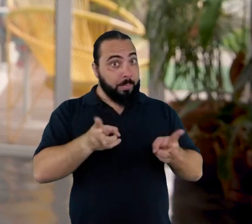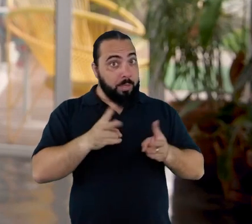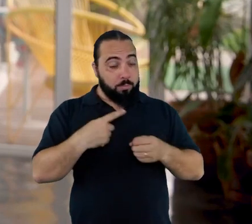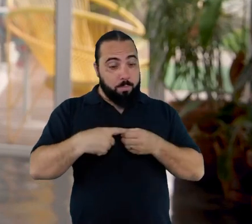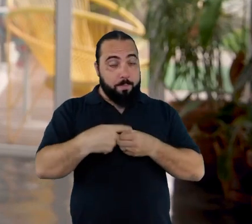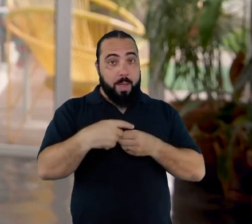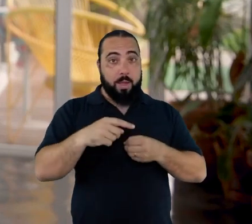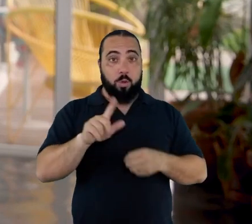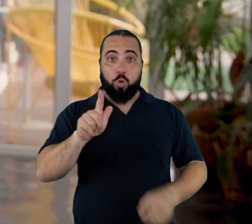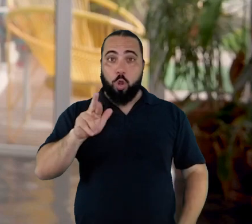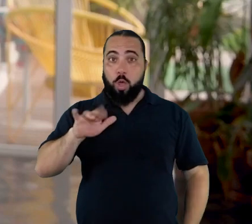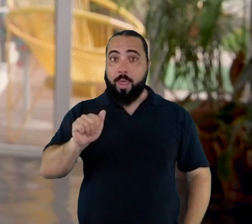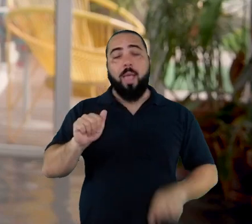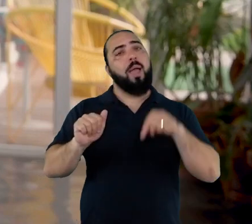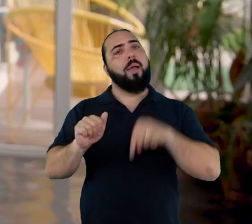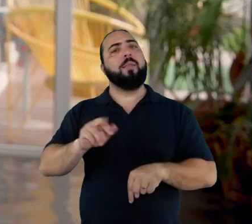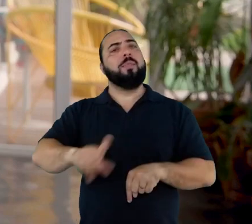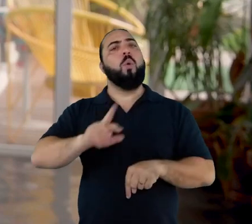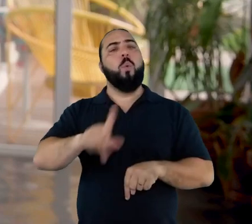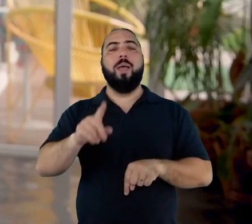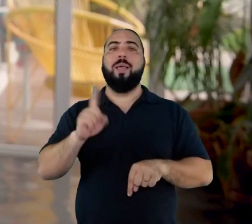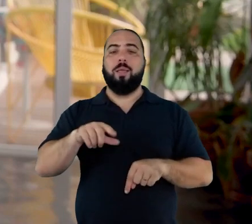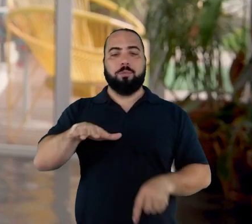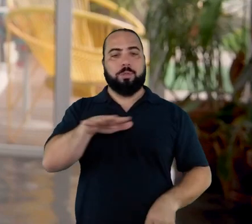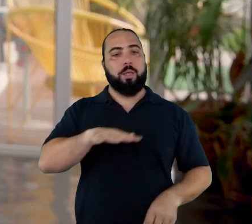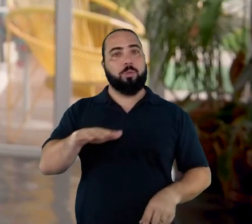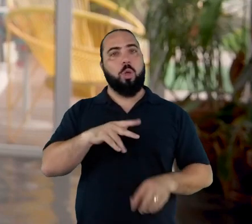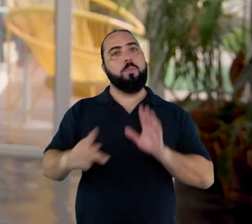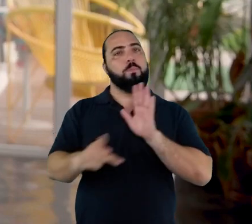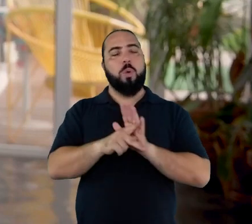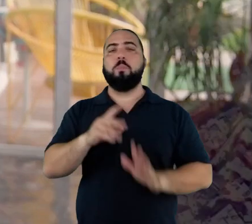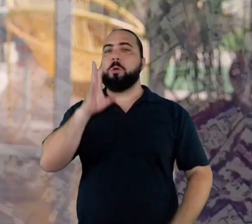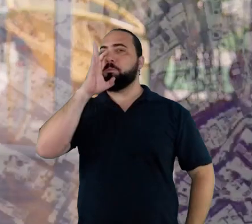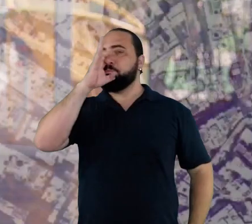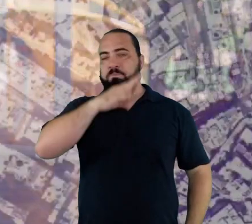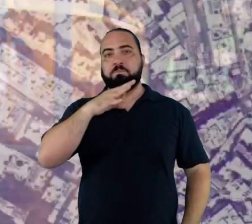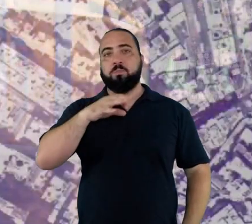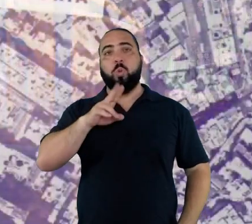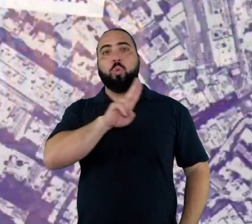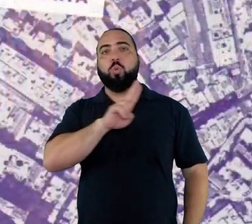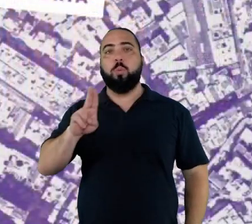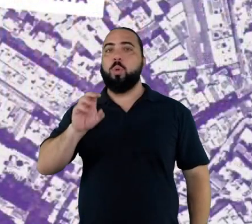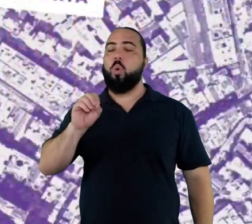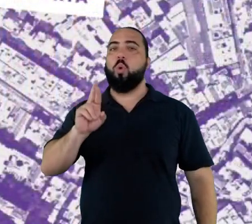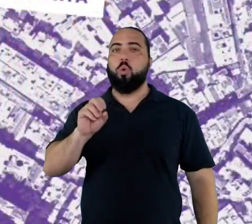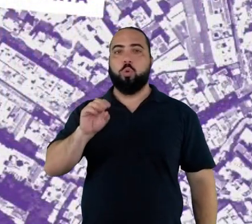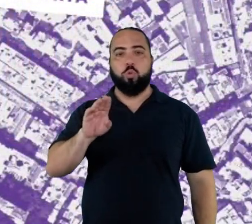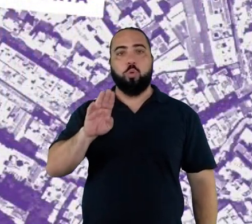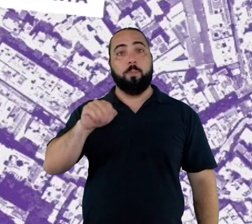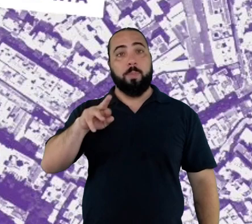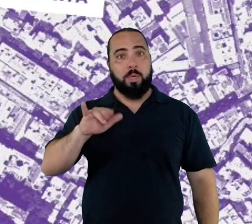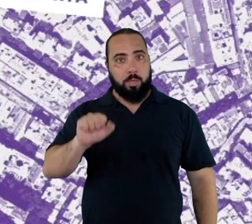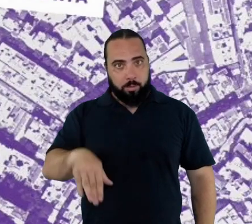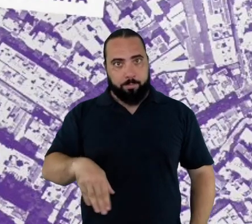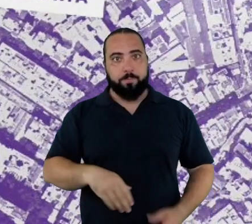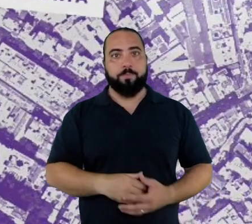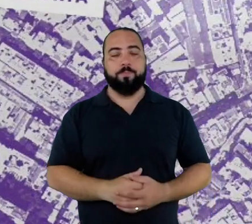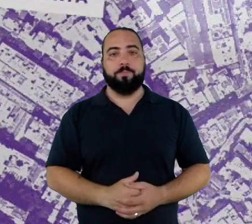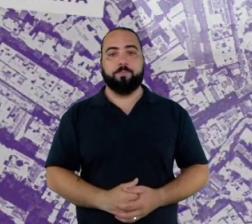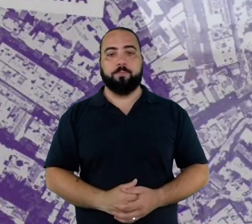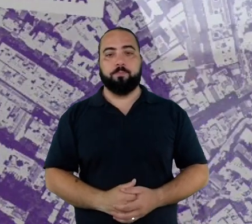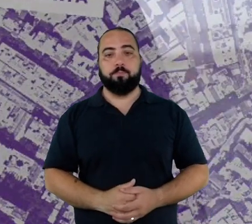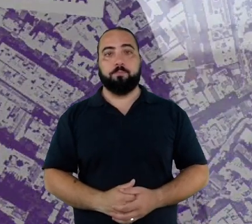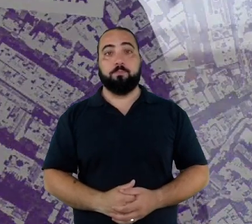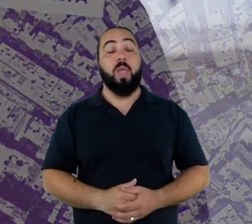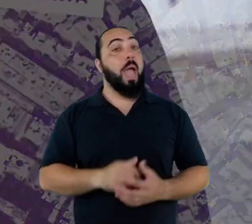bairro da Glória, aquilo era um território de resistência chamado Uruçumirim. Então a intenção de